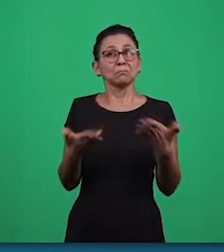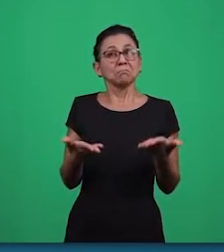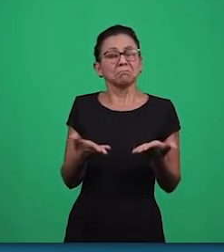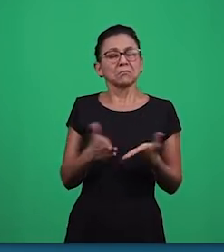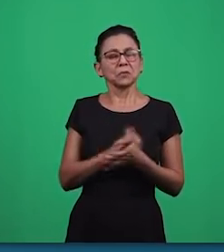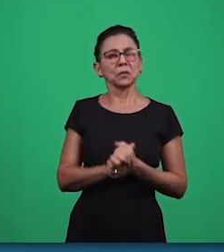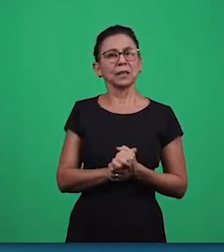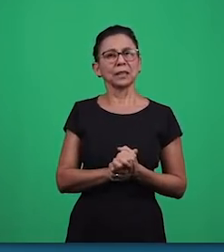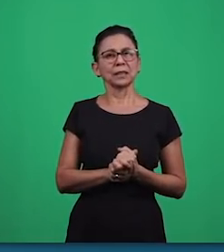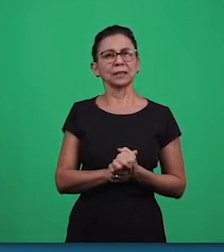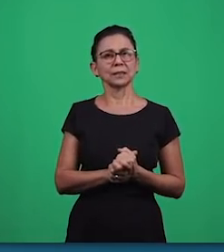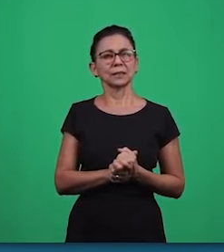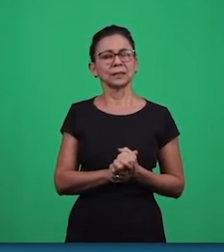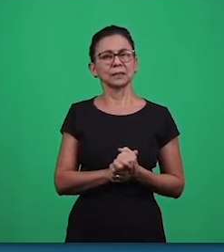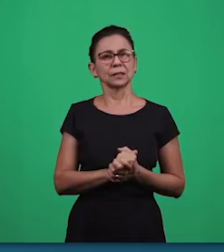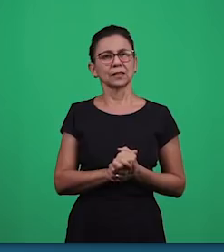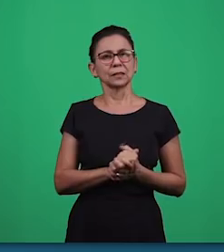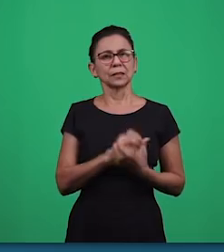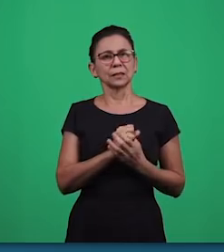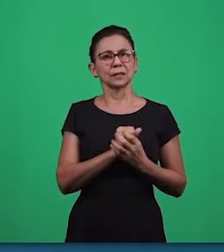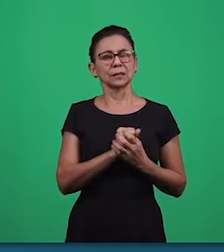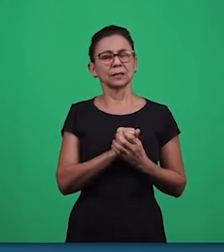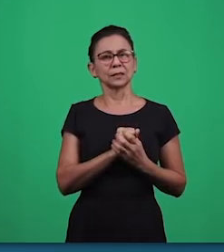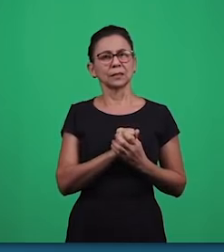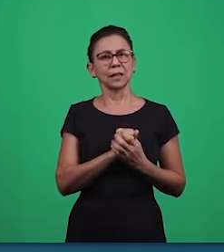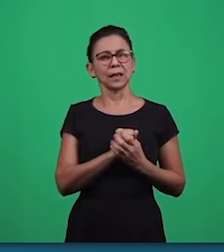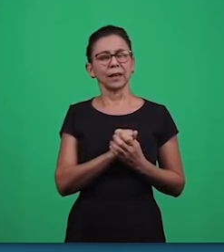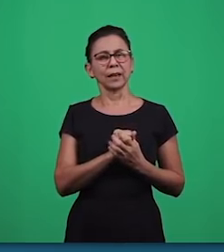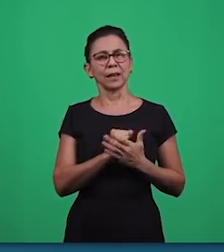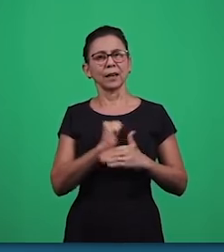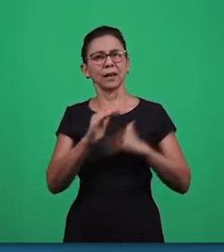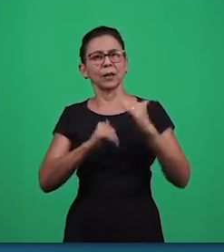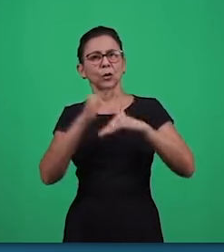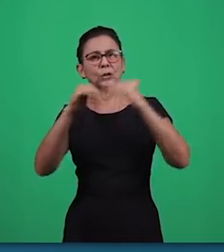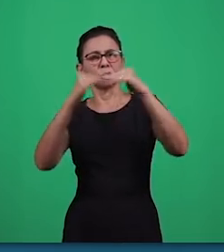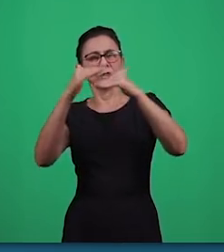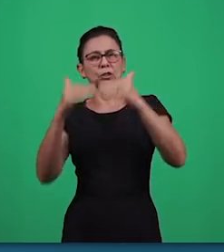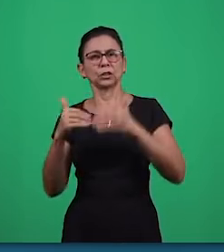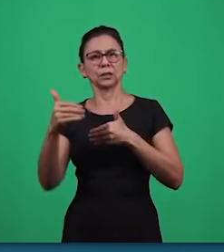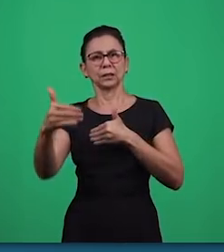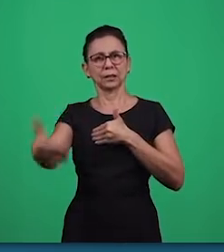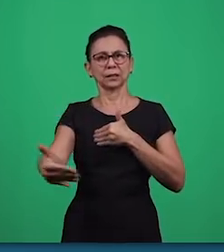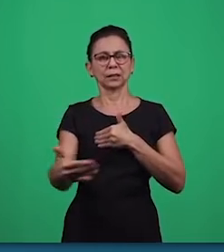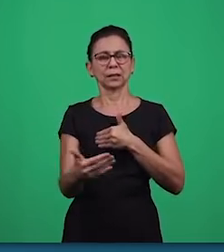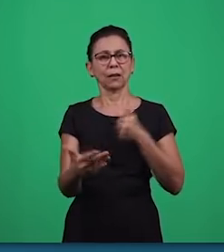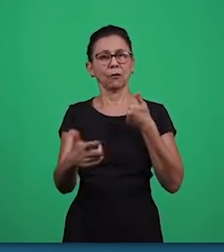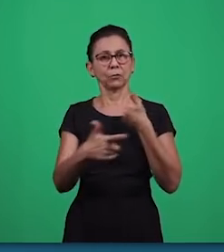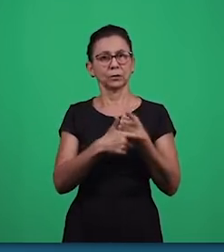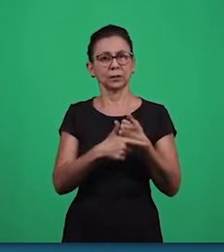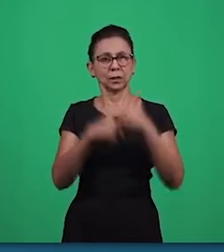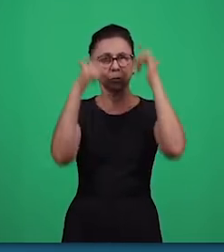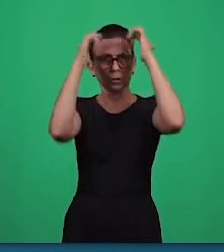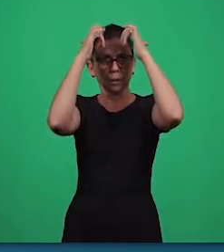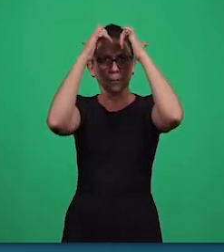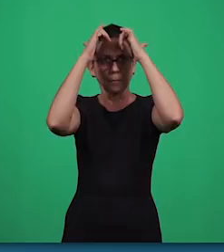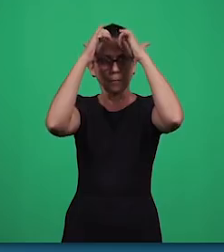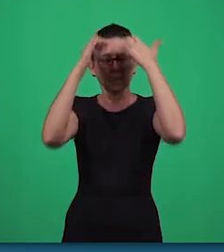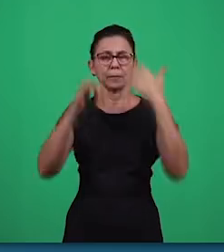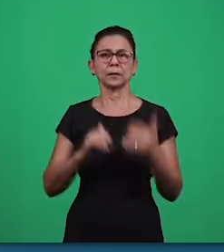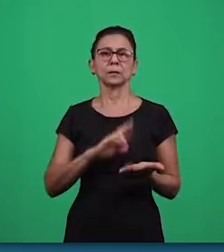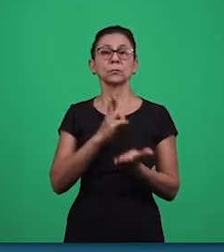quais aspectos as rotinas são promotoras do desenvolvimento das funções psicológicas